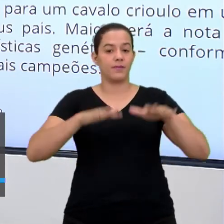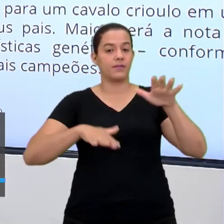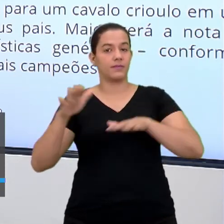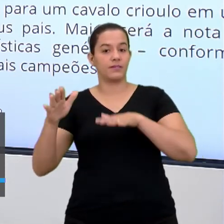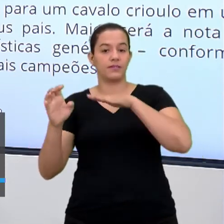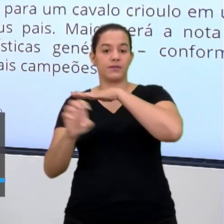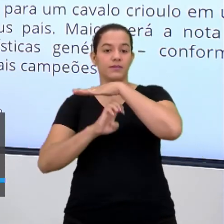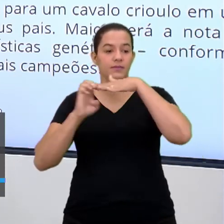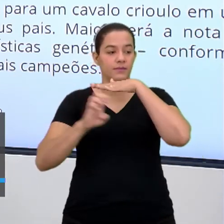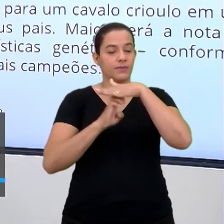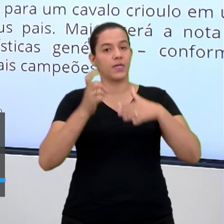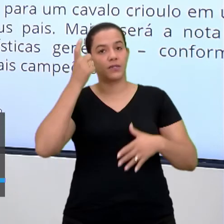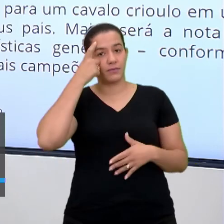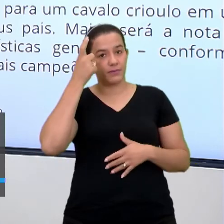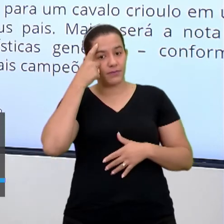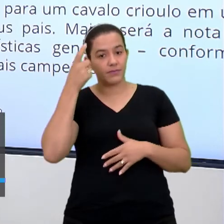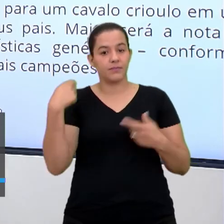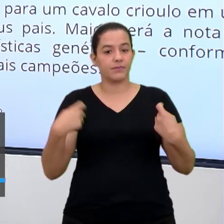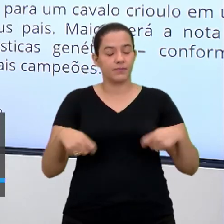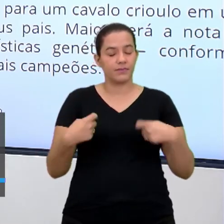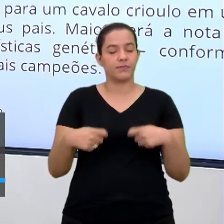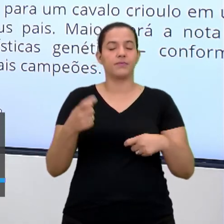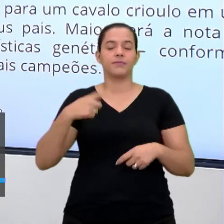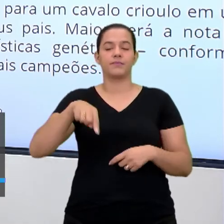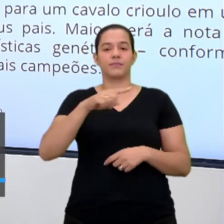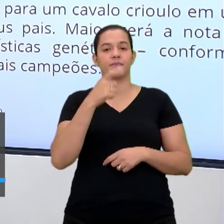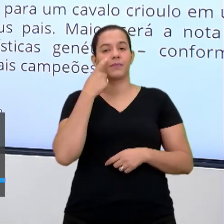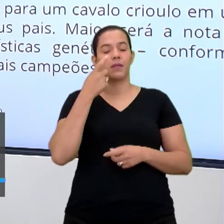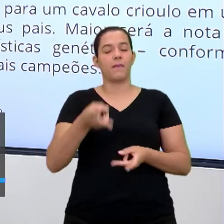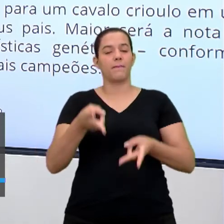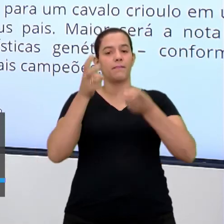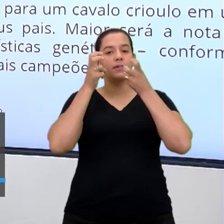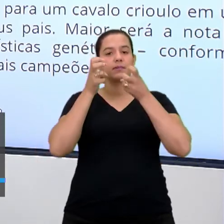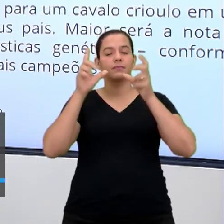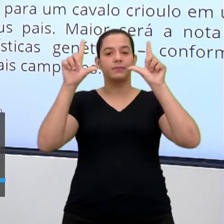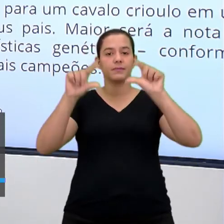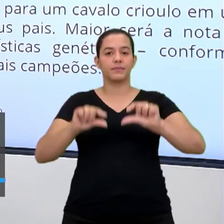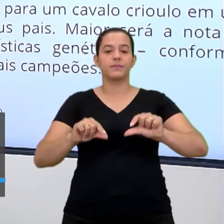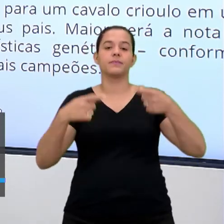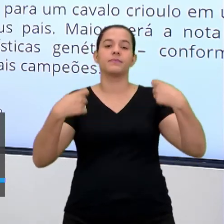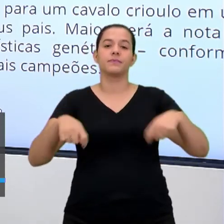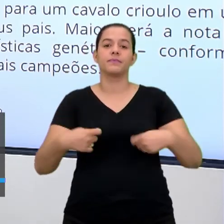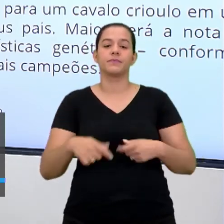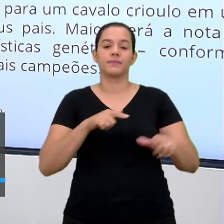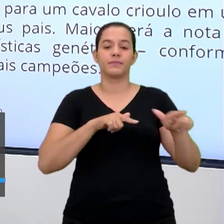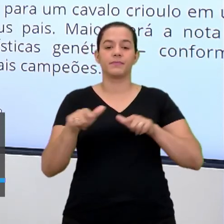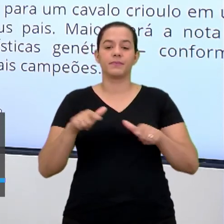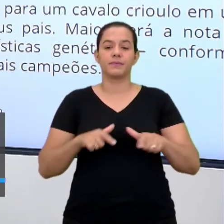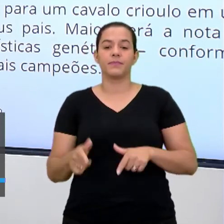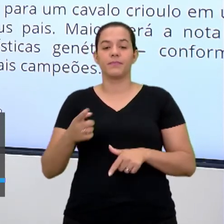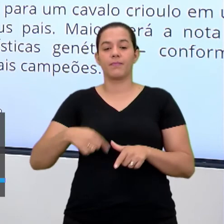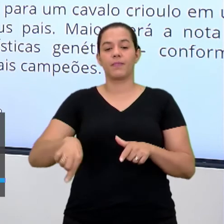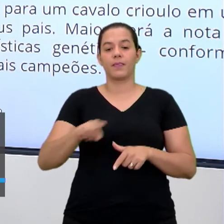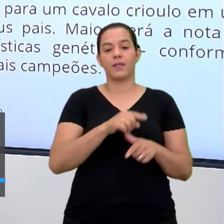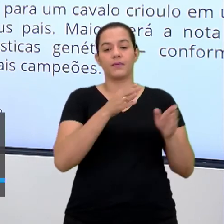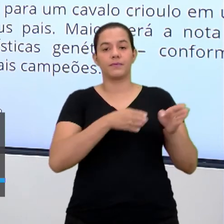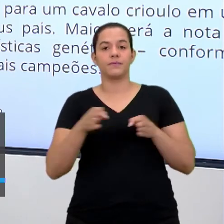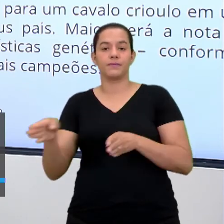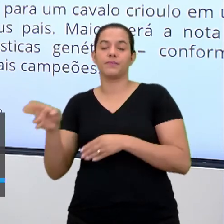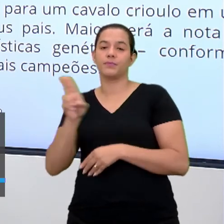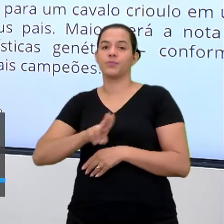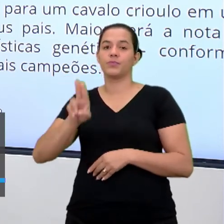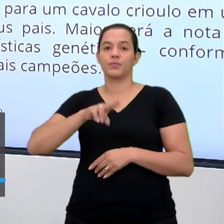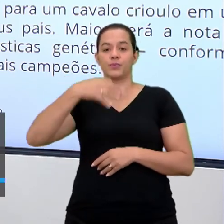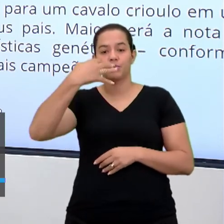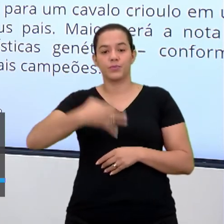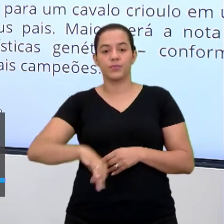têm que ter esse, tem que ter esse feeling, tem que ter essa percepção em relação a isso e trabalhar para fazer essas correções, né?